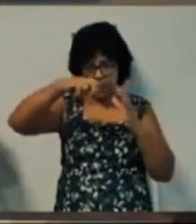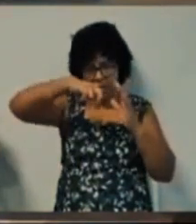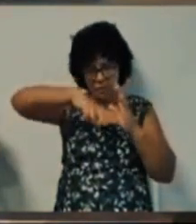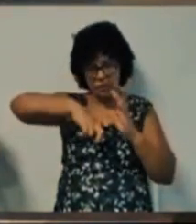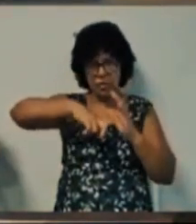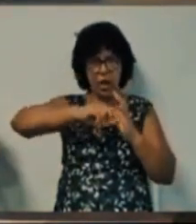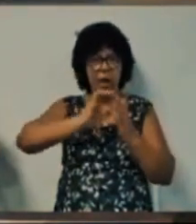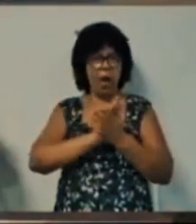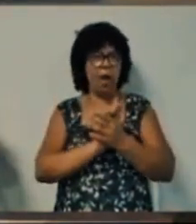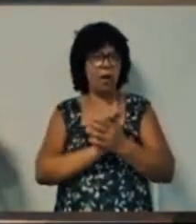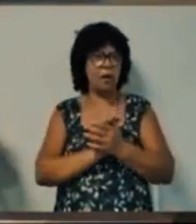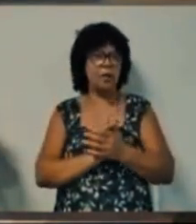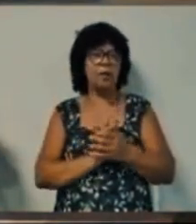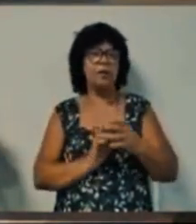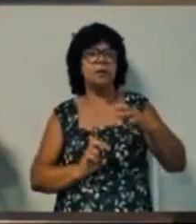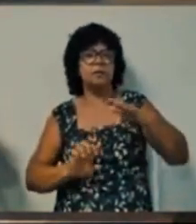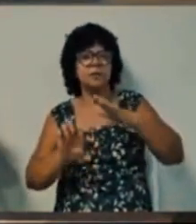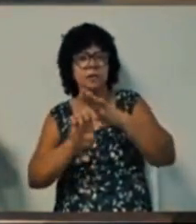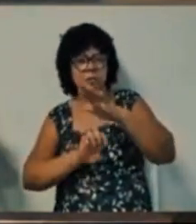Urabaxerebacandalaia.